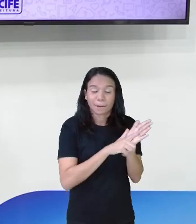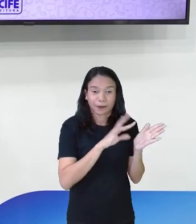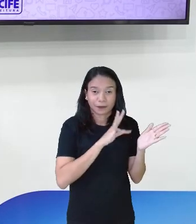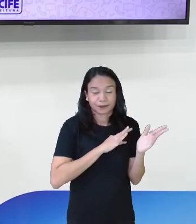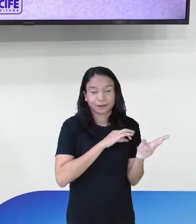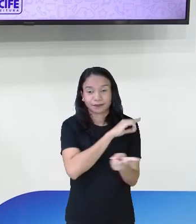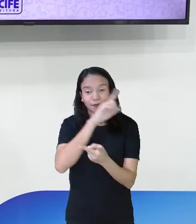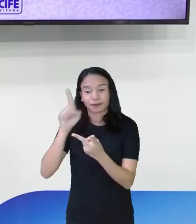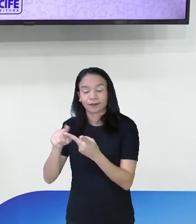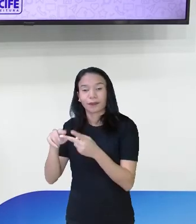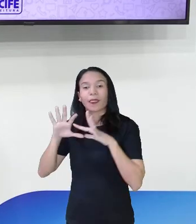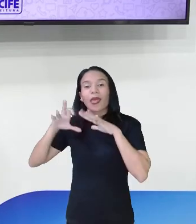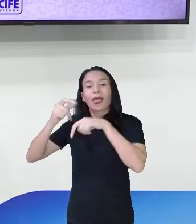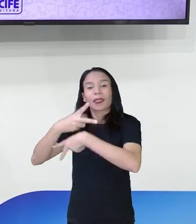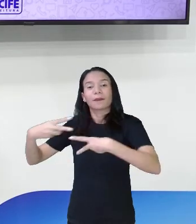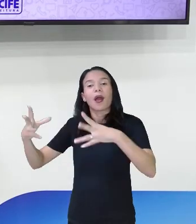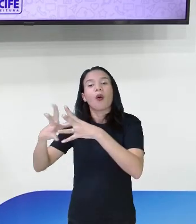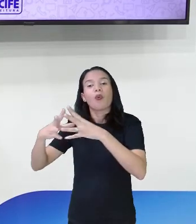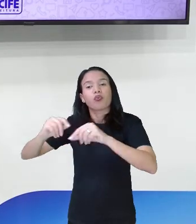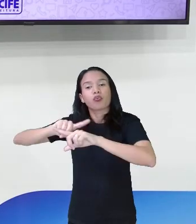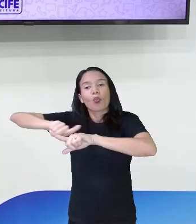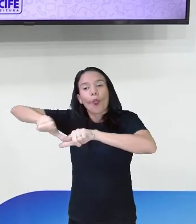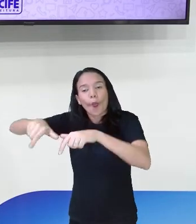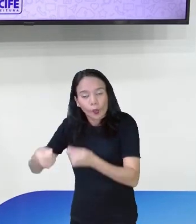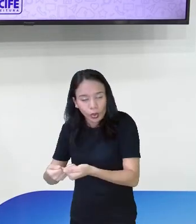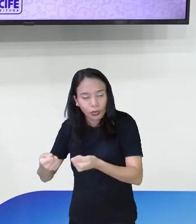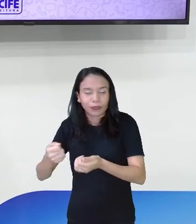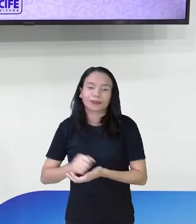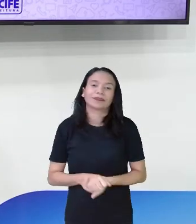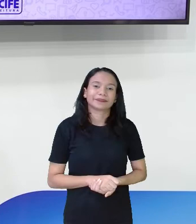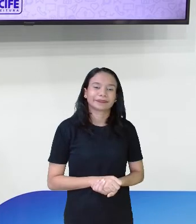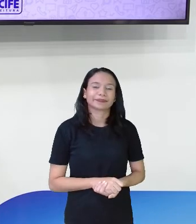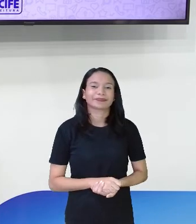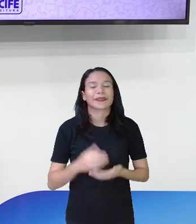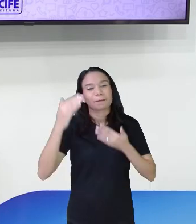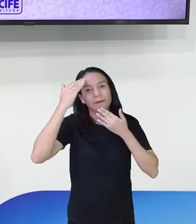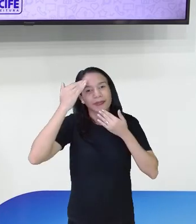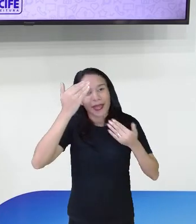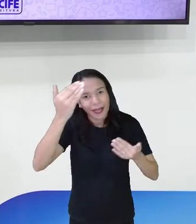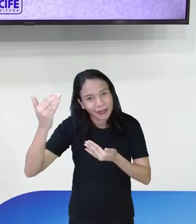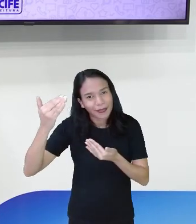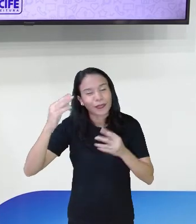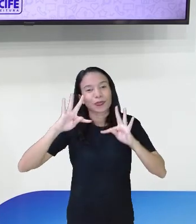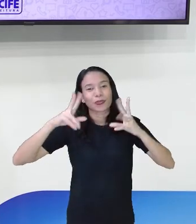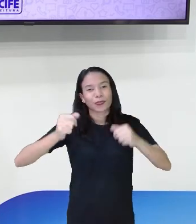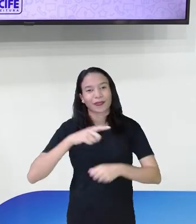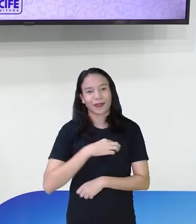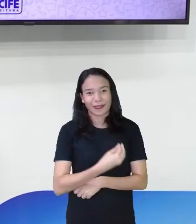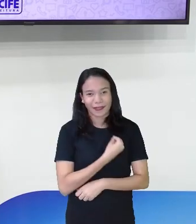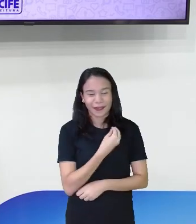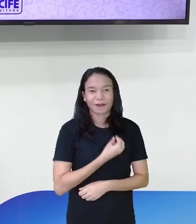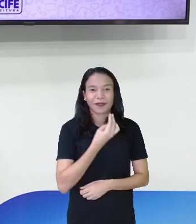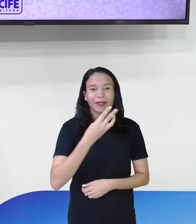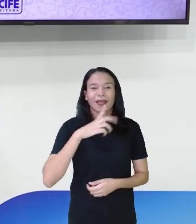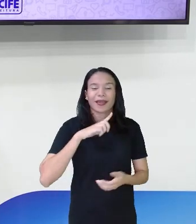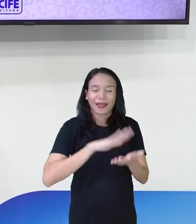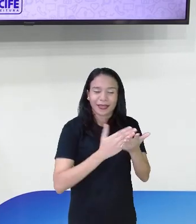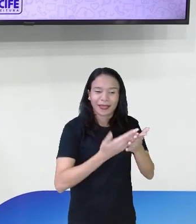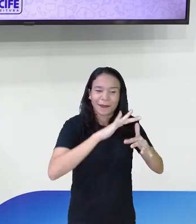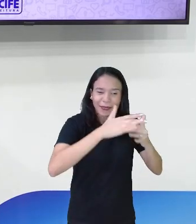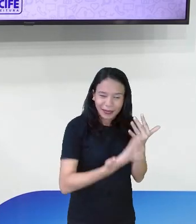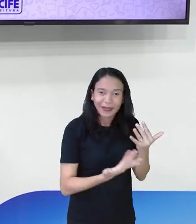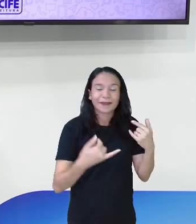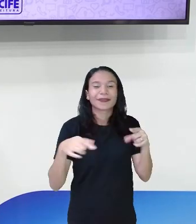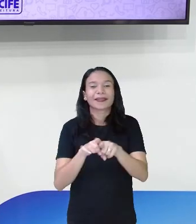técnicas, quanto sobre os animais extintos e em extinção. Agradeço a Maria Helena, que como sempre deu um show aqui interpretando